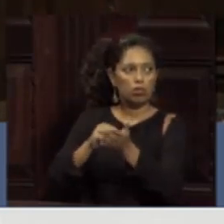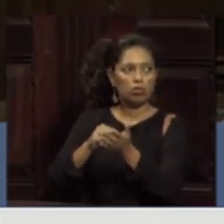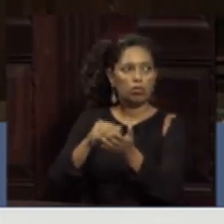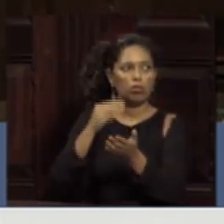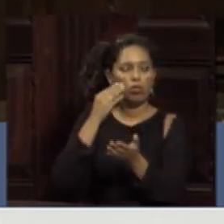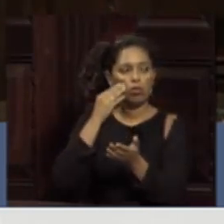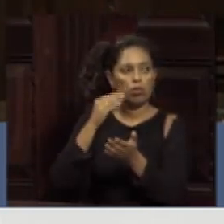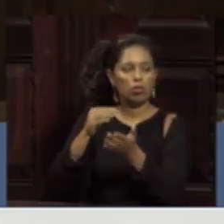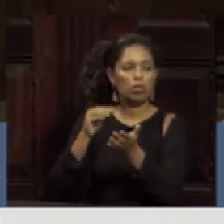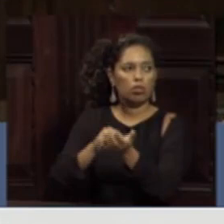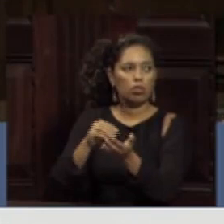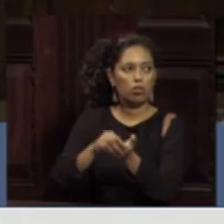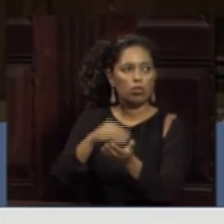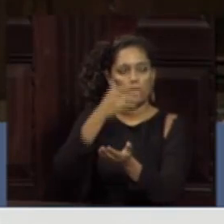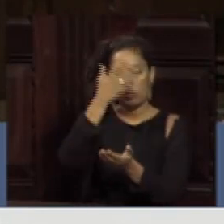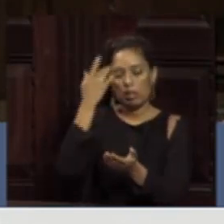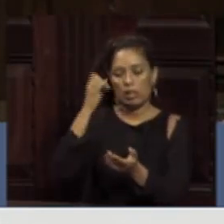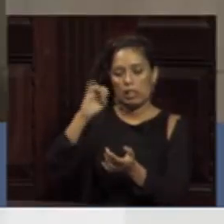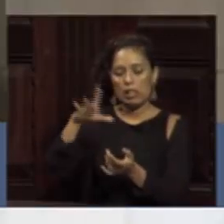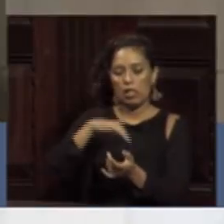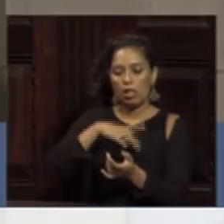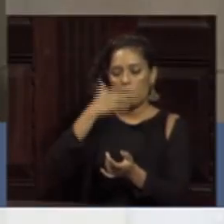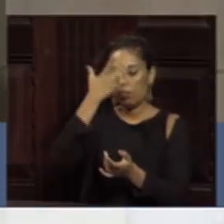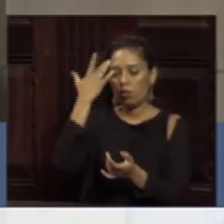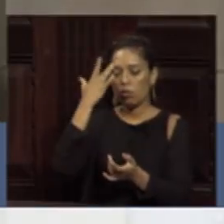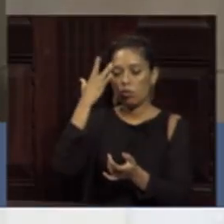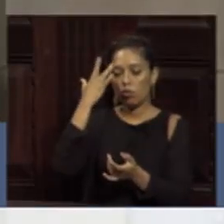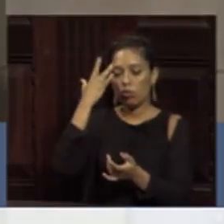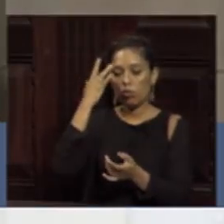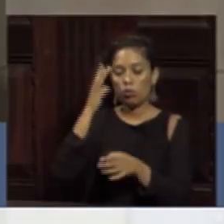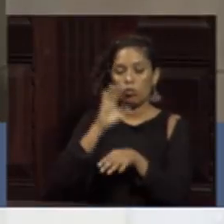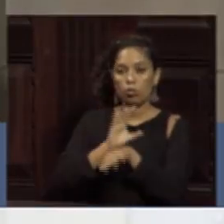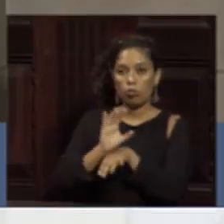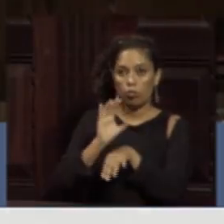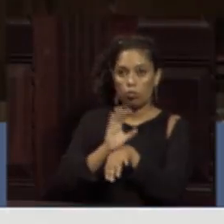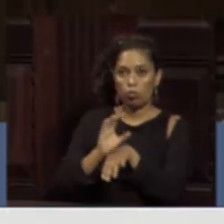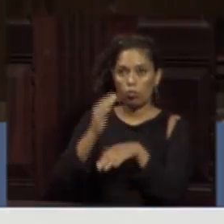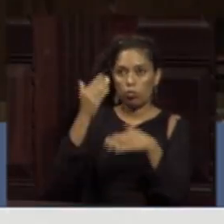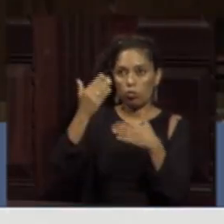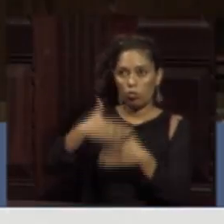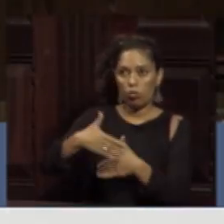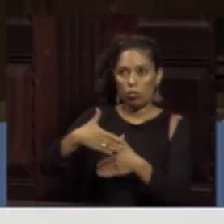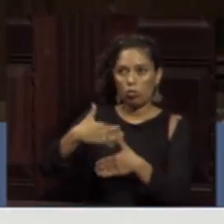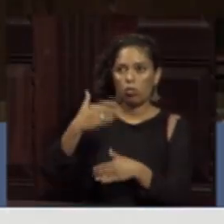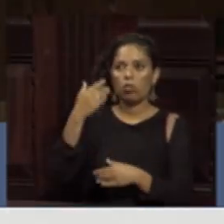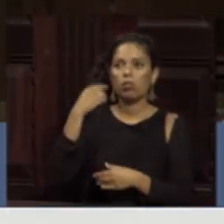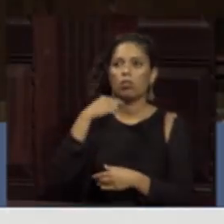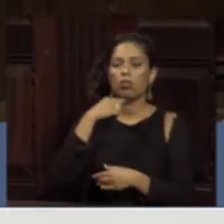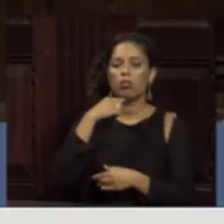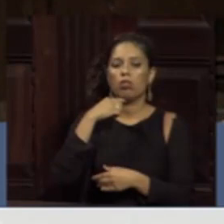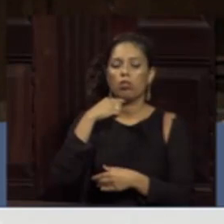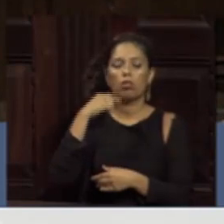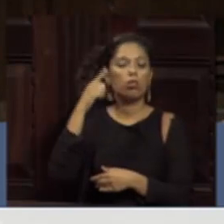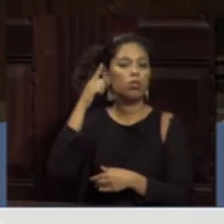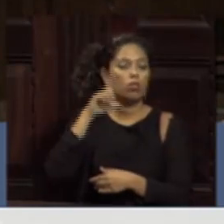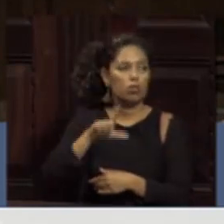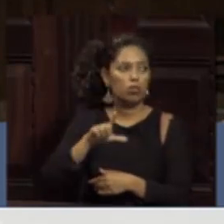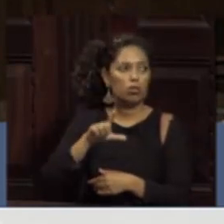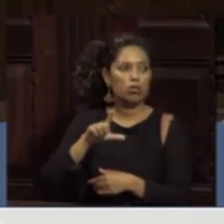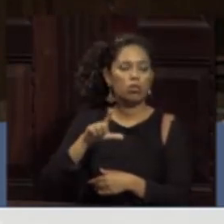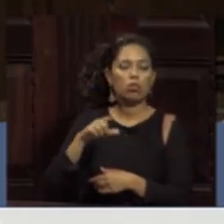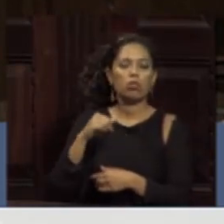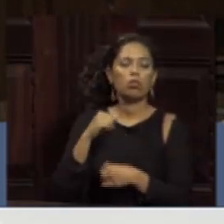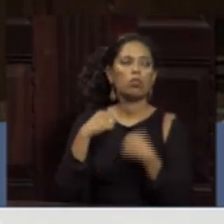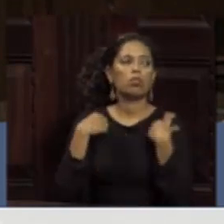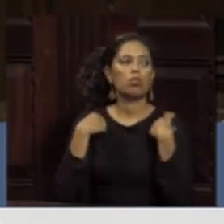se há aprovados em concurso, quero dizer aos companheiros e companheiras